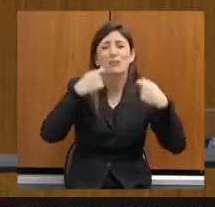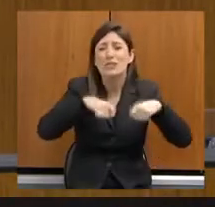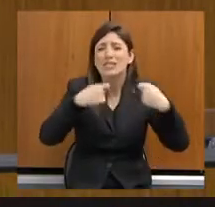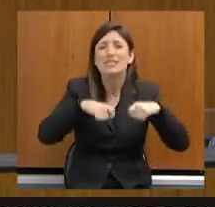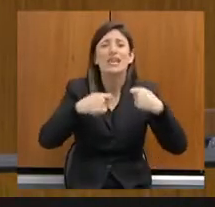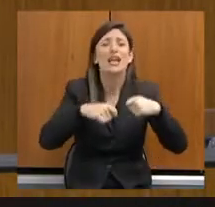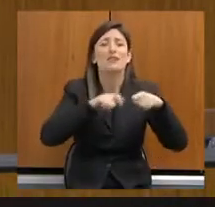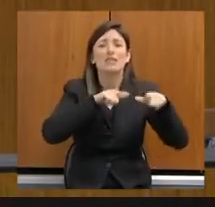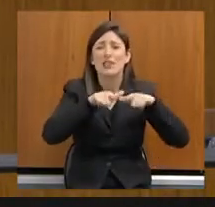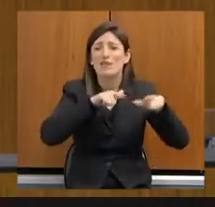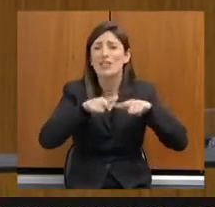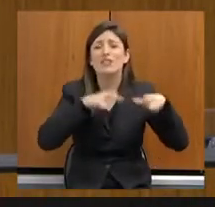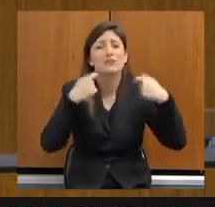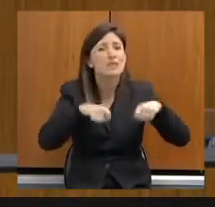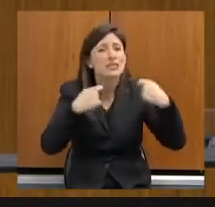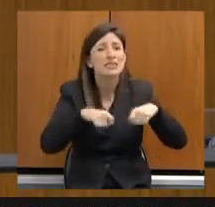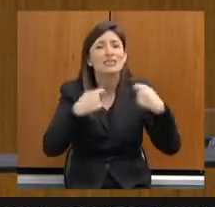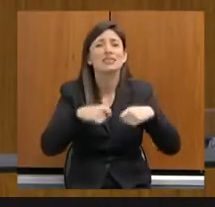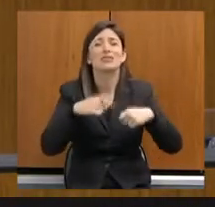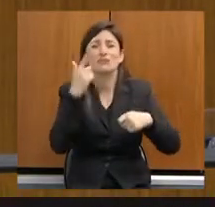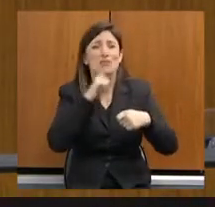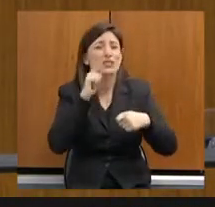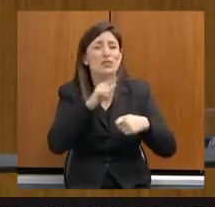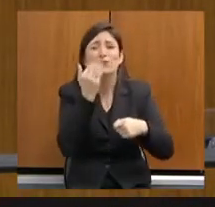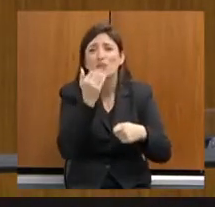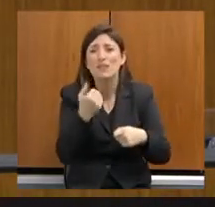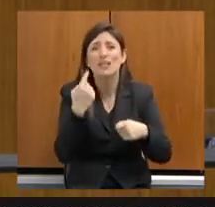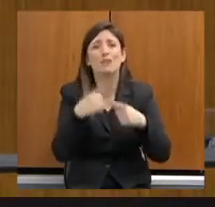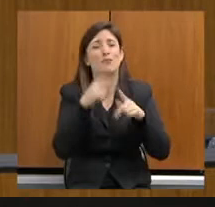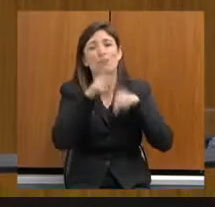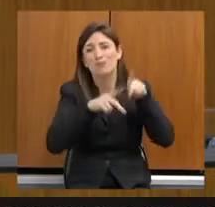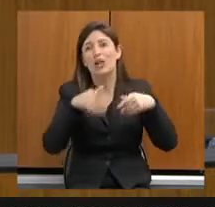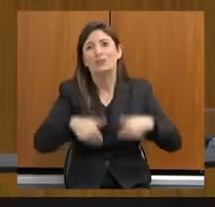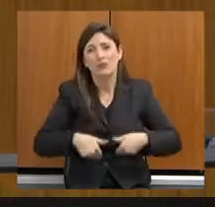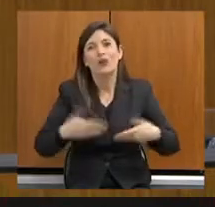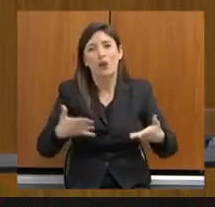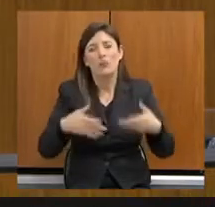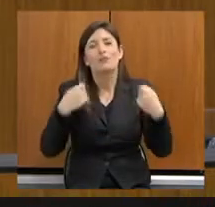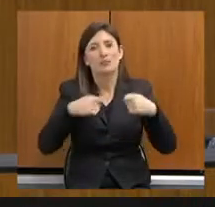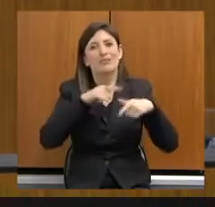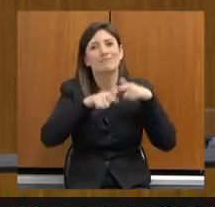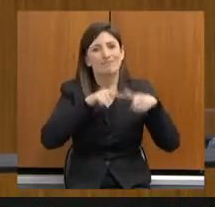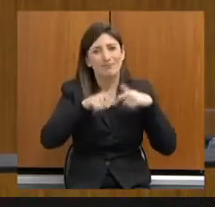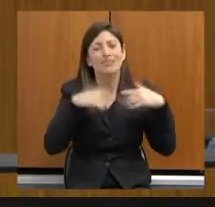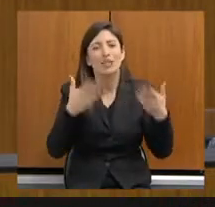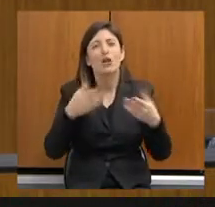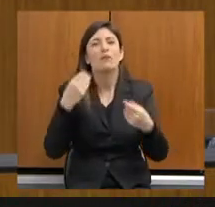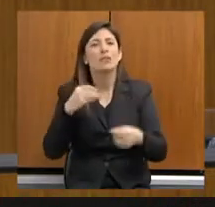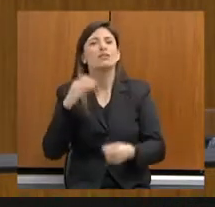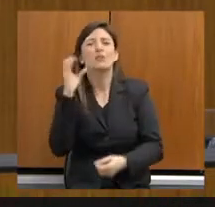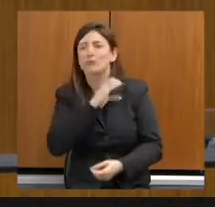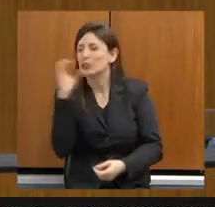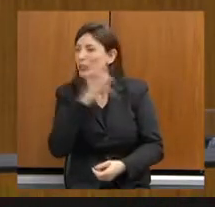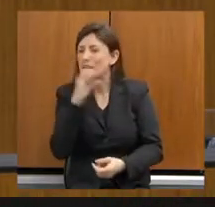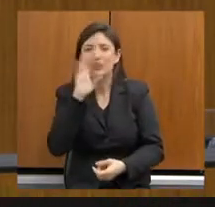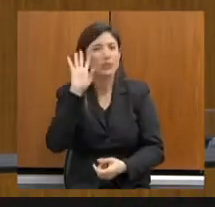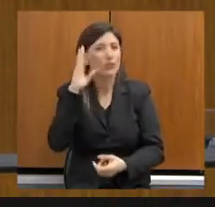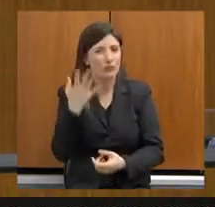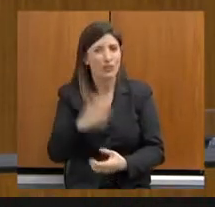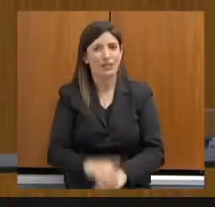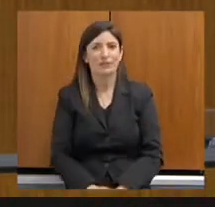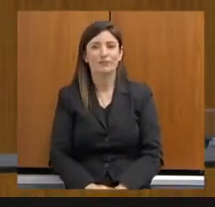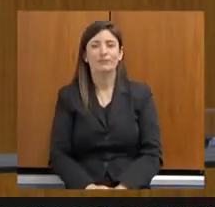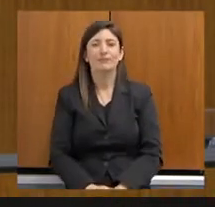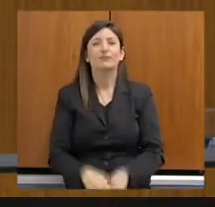serviços por comida né Por fome efetivamente é algo que precisa urgentemente ser revisto eu não as